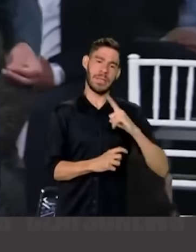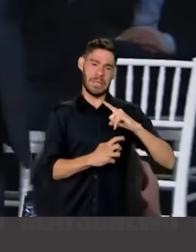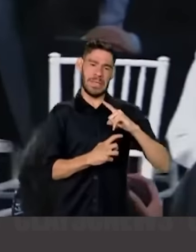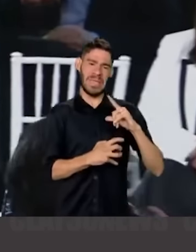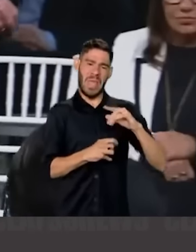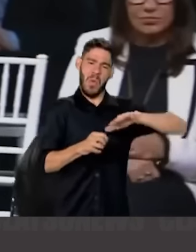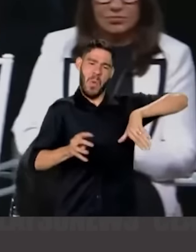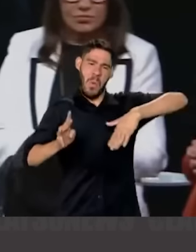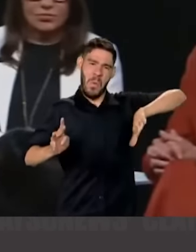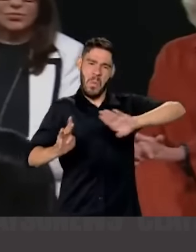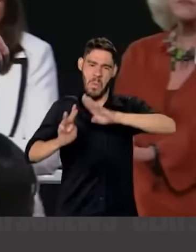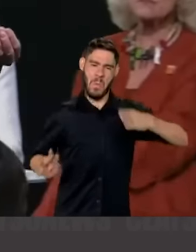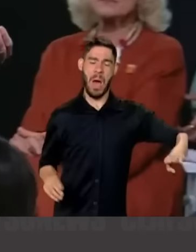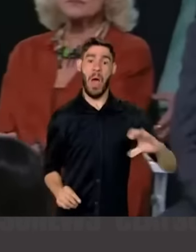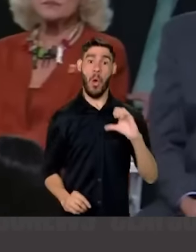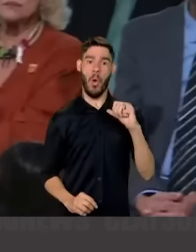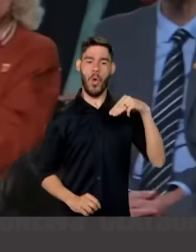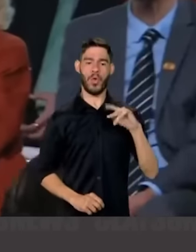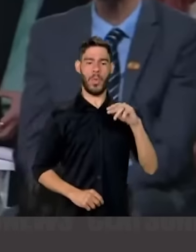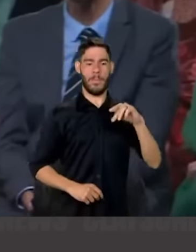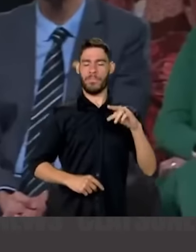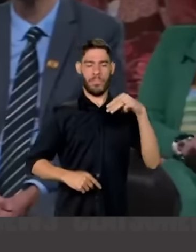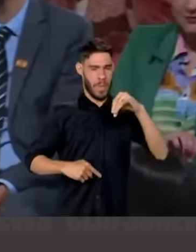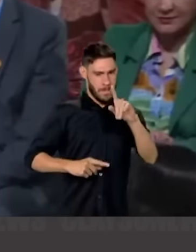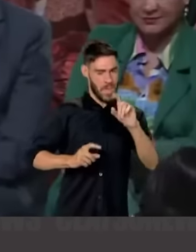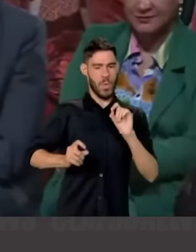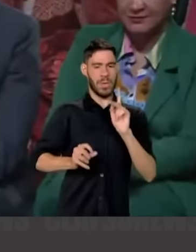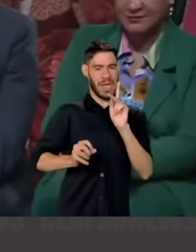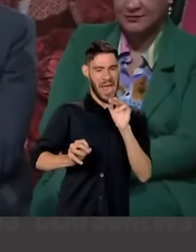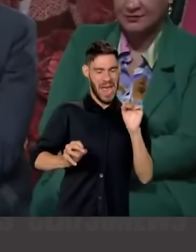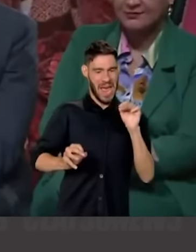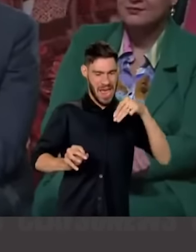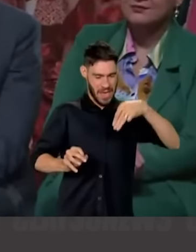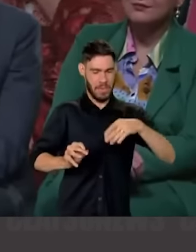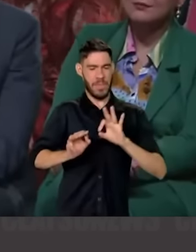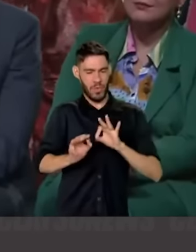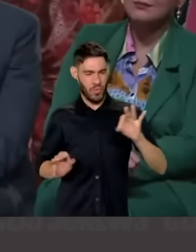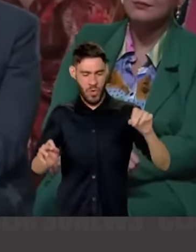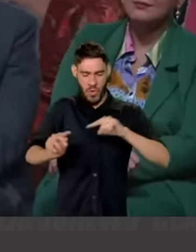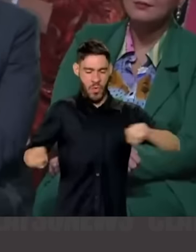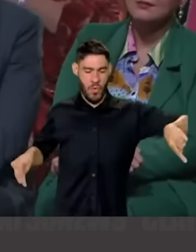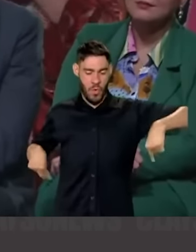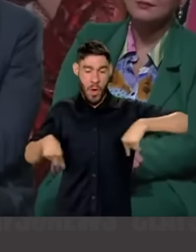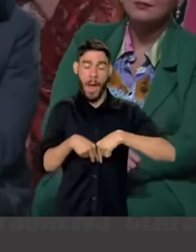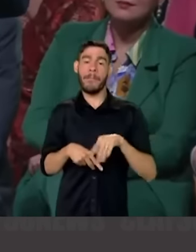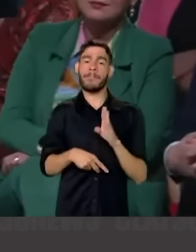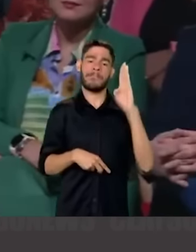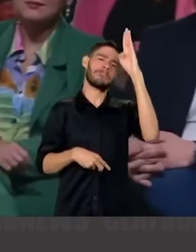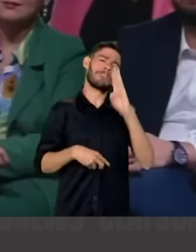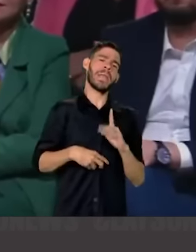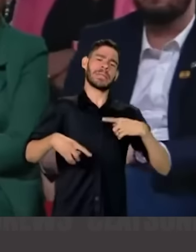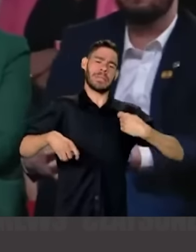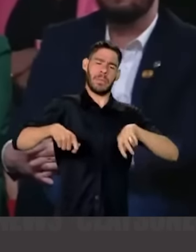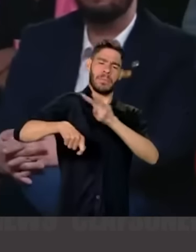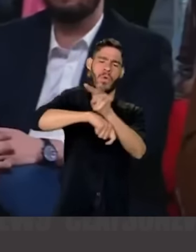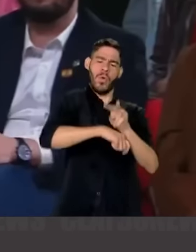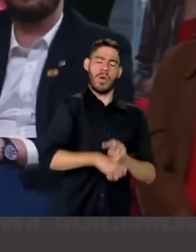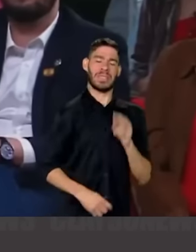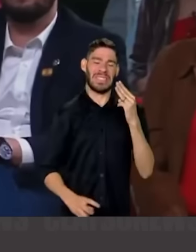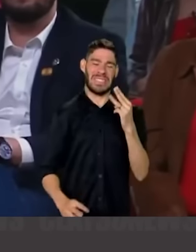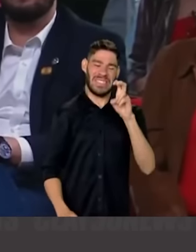de 8 mil quilômetros. De costa marítima, de água. Apesar que o Brasil, ele tem que tomar conta de